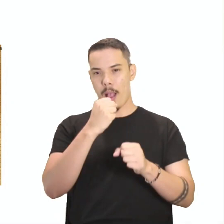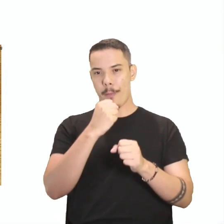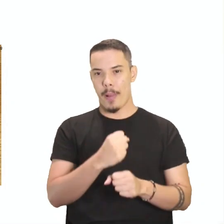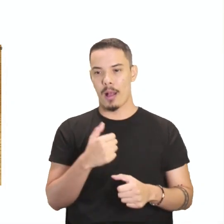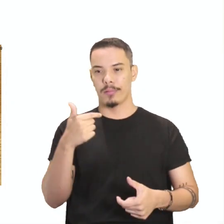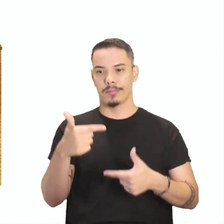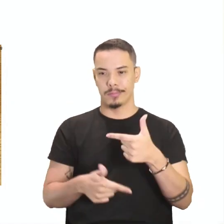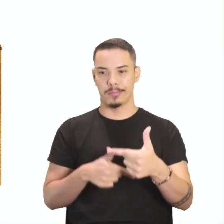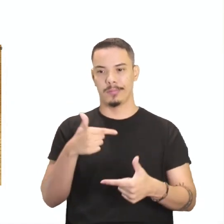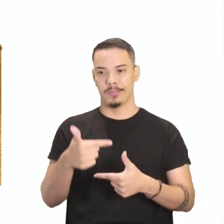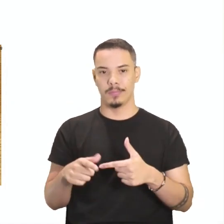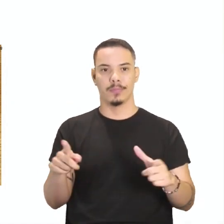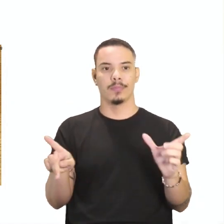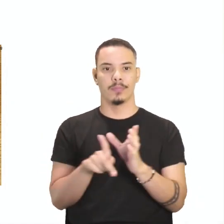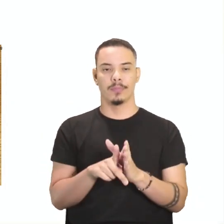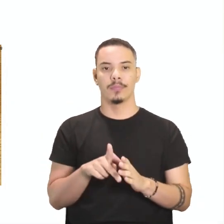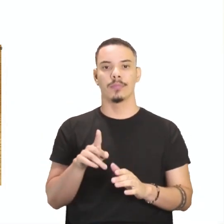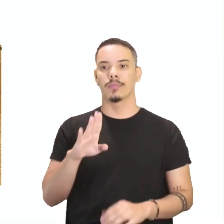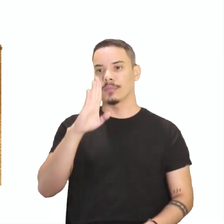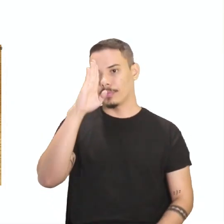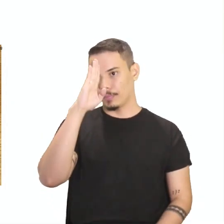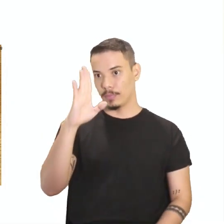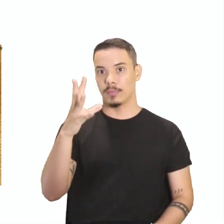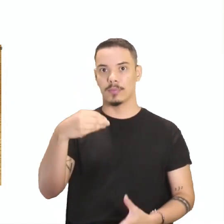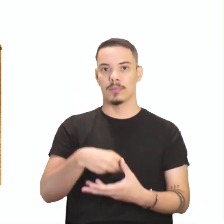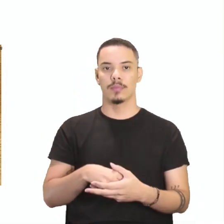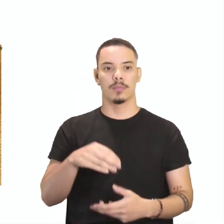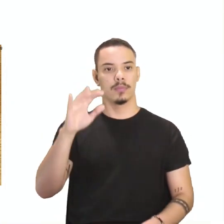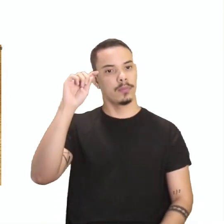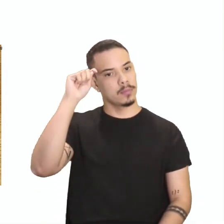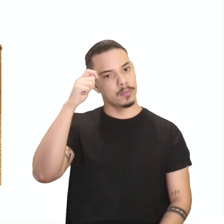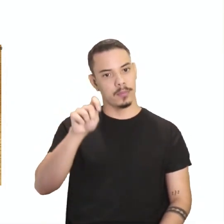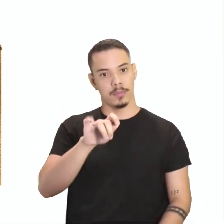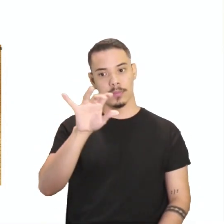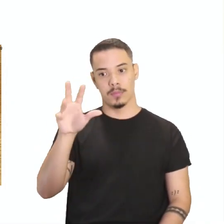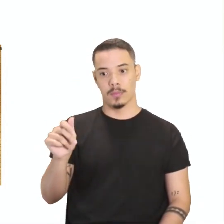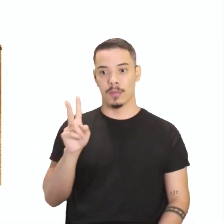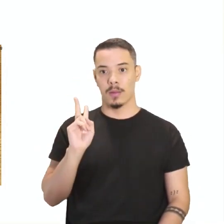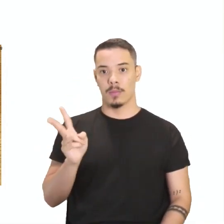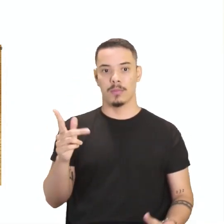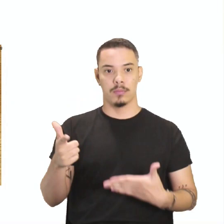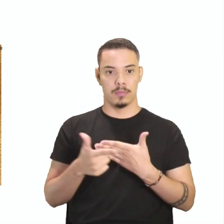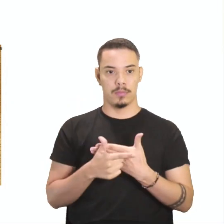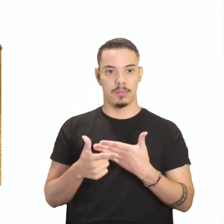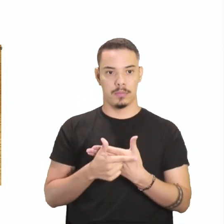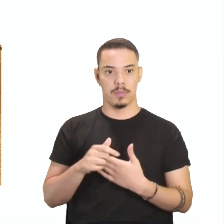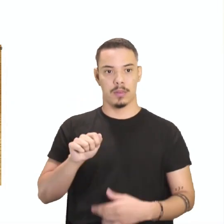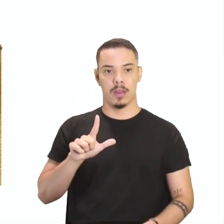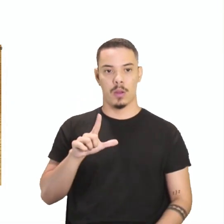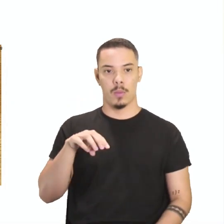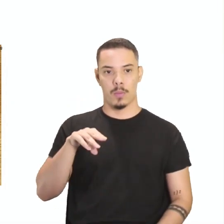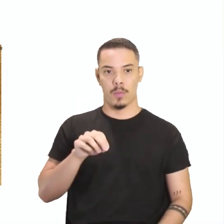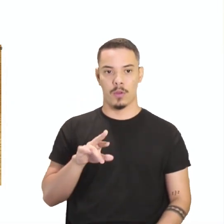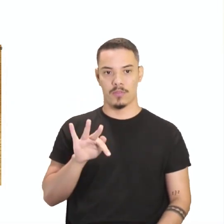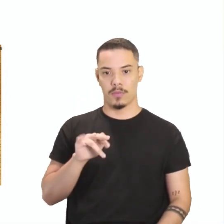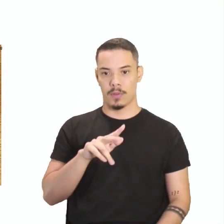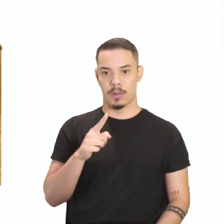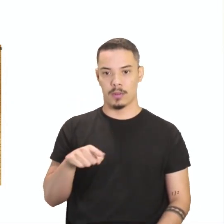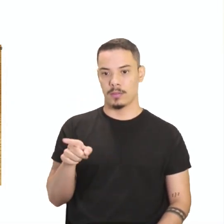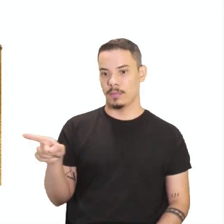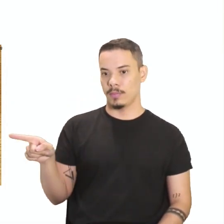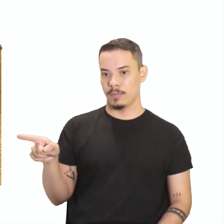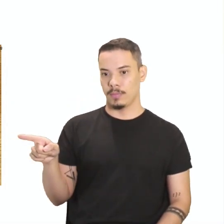um utensílio culinário essencial na cozinha africana, com as mesmas funções de almofariz, ou seja, para moer